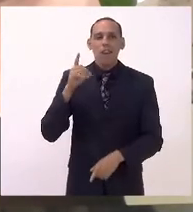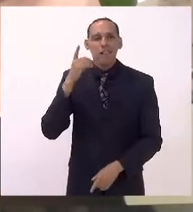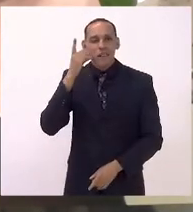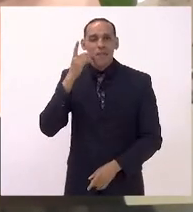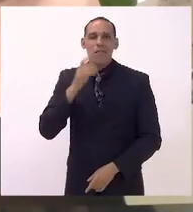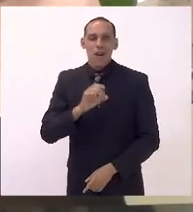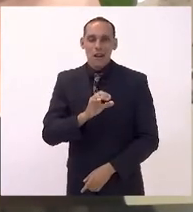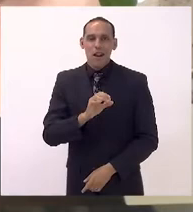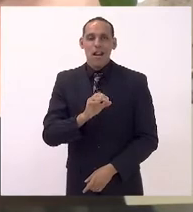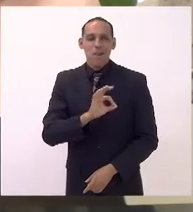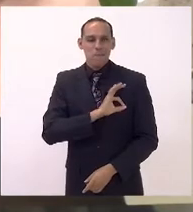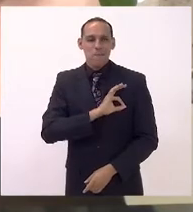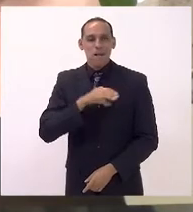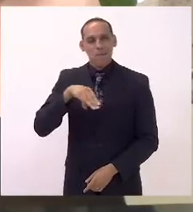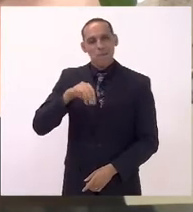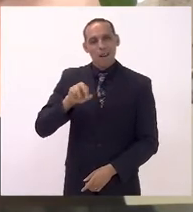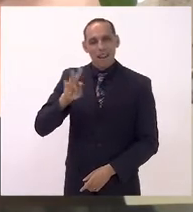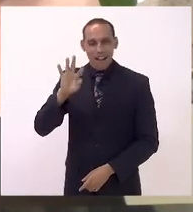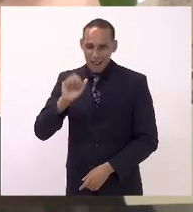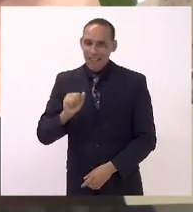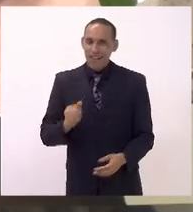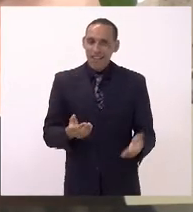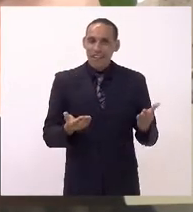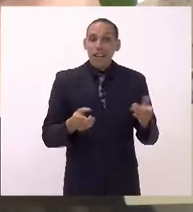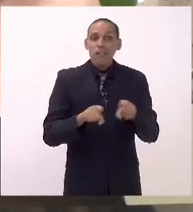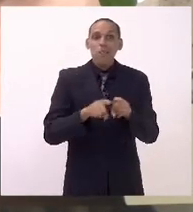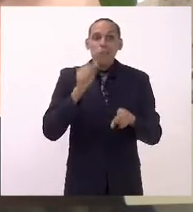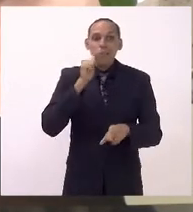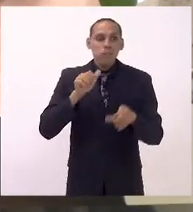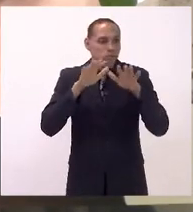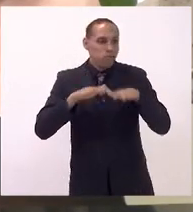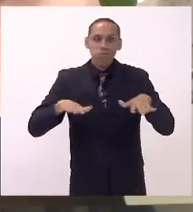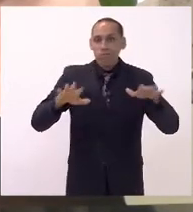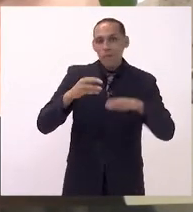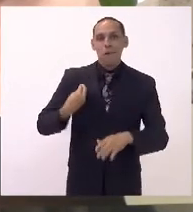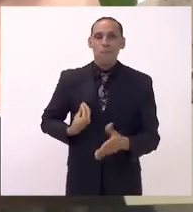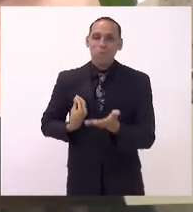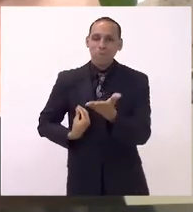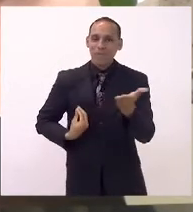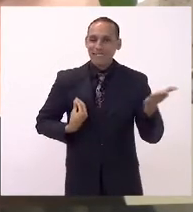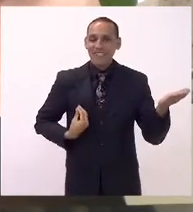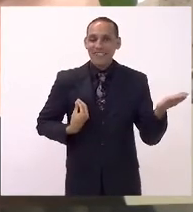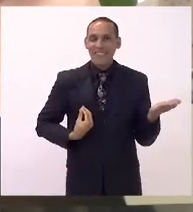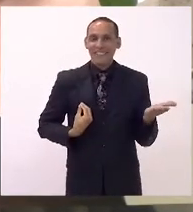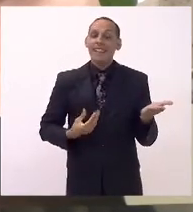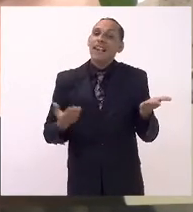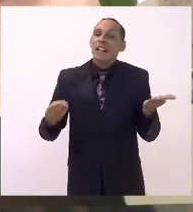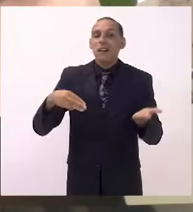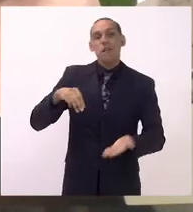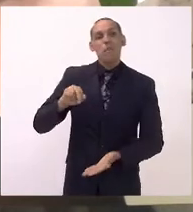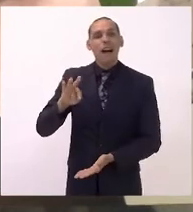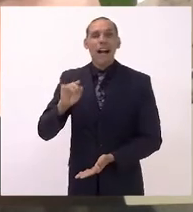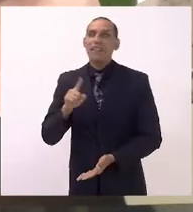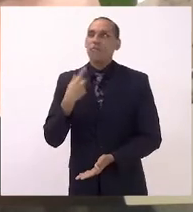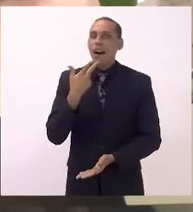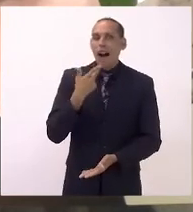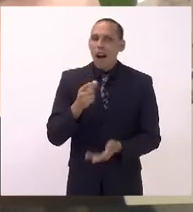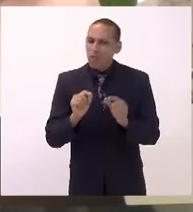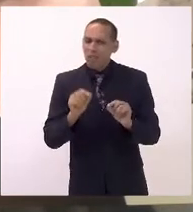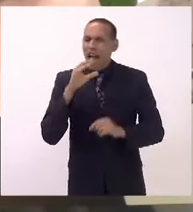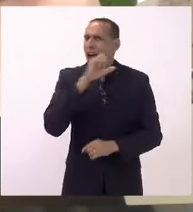Rocha, saudo todas as mulheres aqui presentes. E aí, Marta, dizer assim,